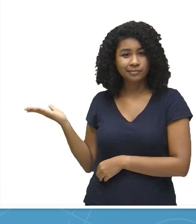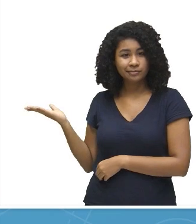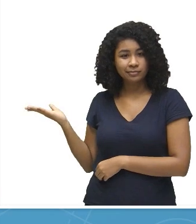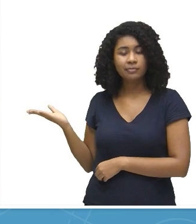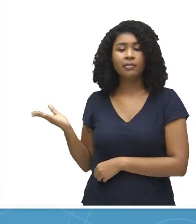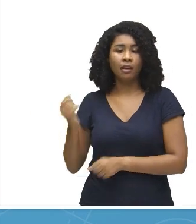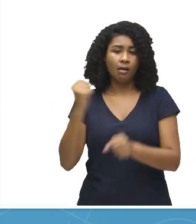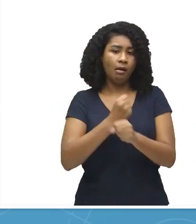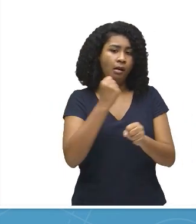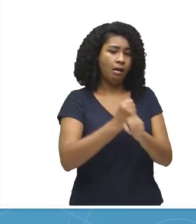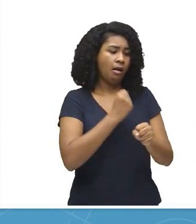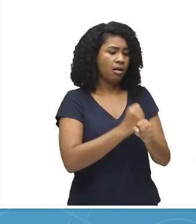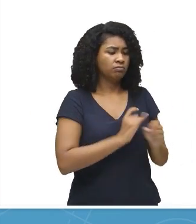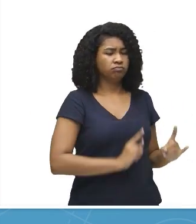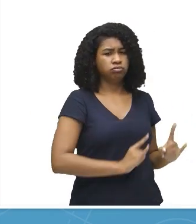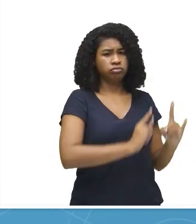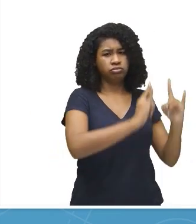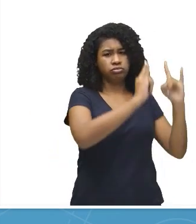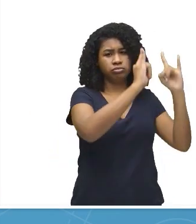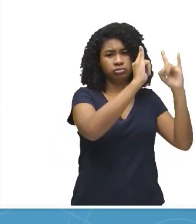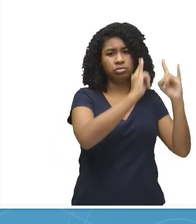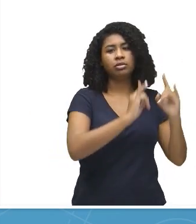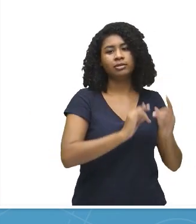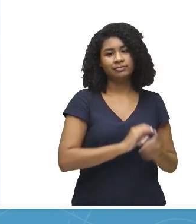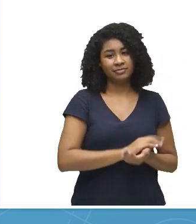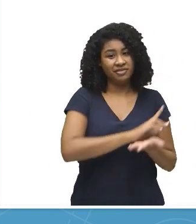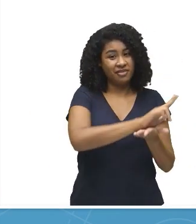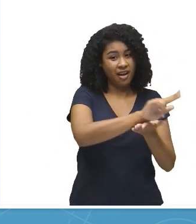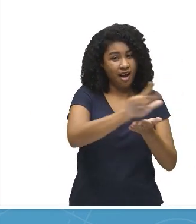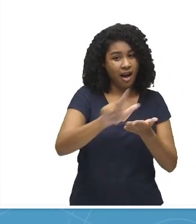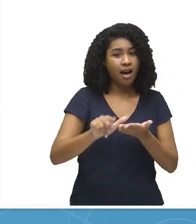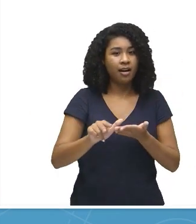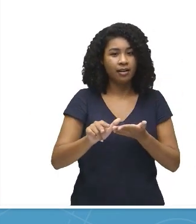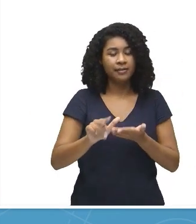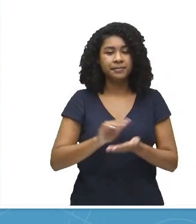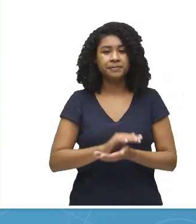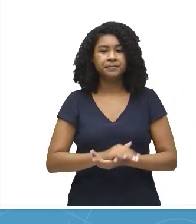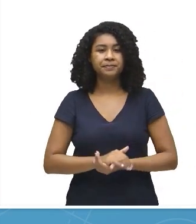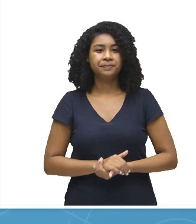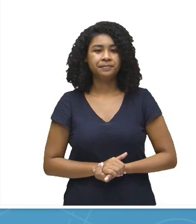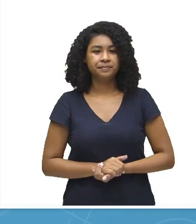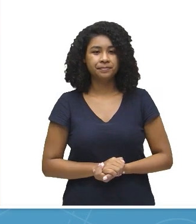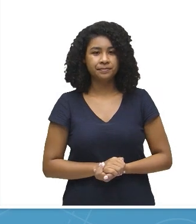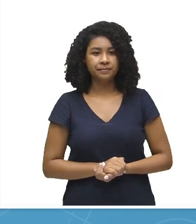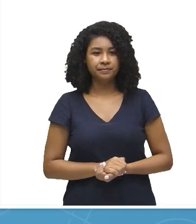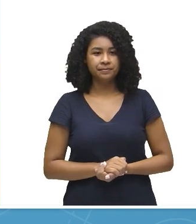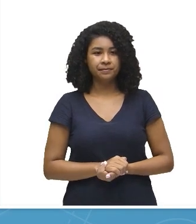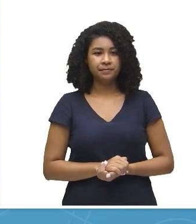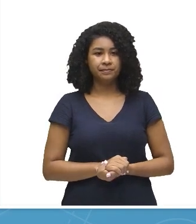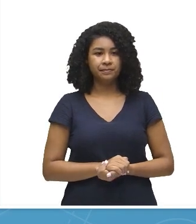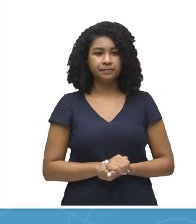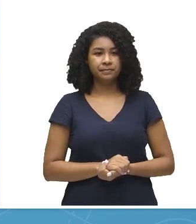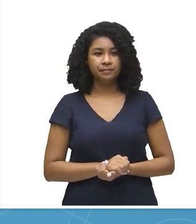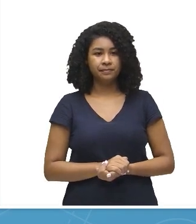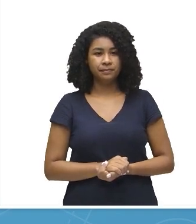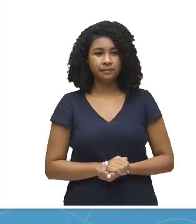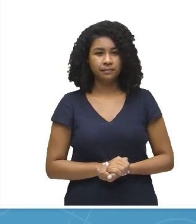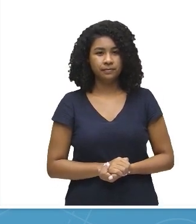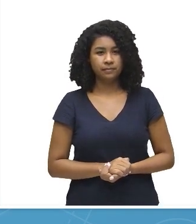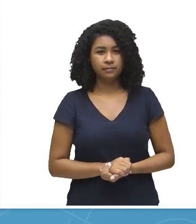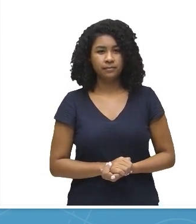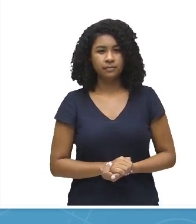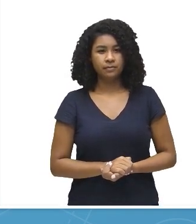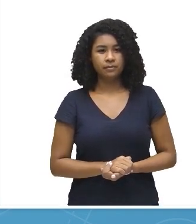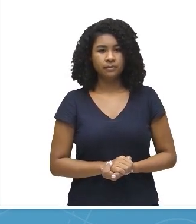a construção de prédios, né? Então, essa cidade ela passa a ficar verticalizada com muitos prédios aí, como a gente observa na